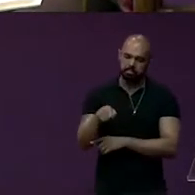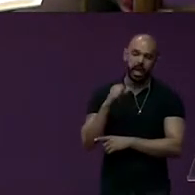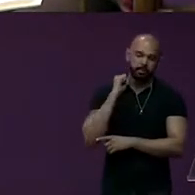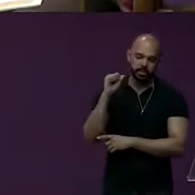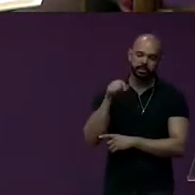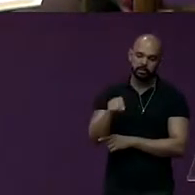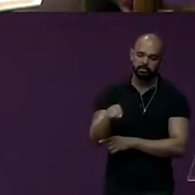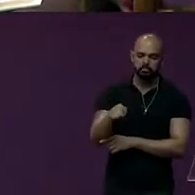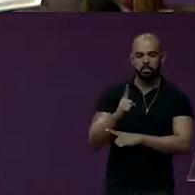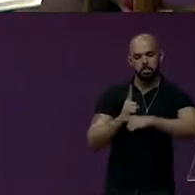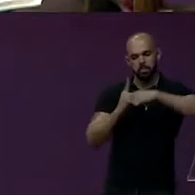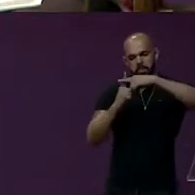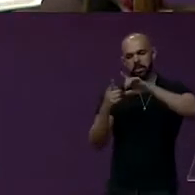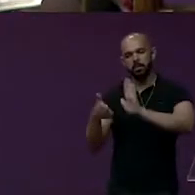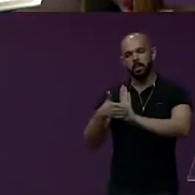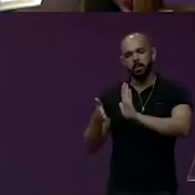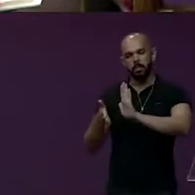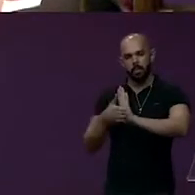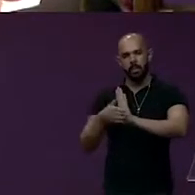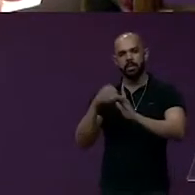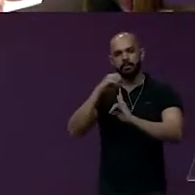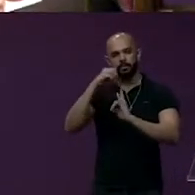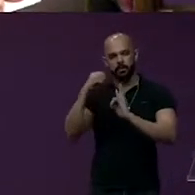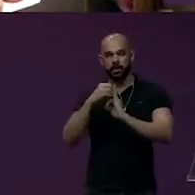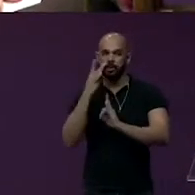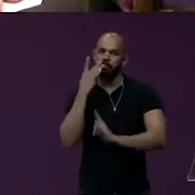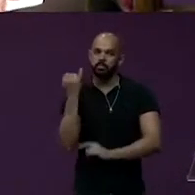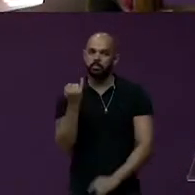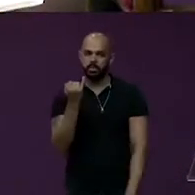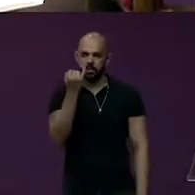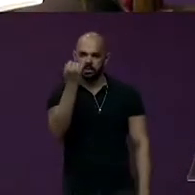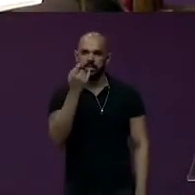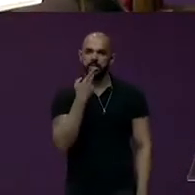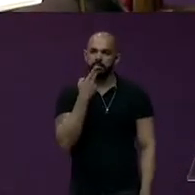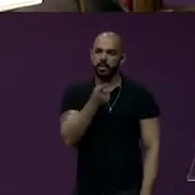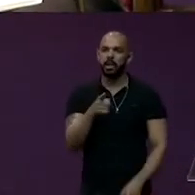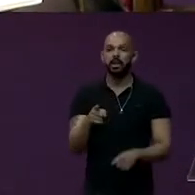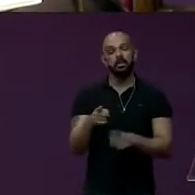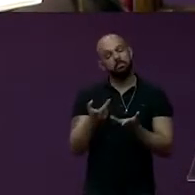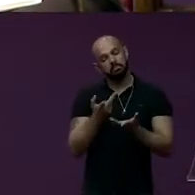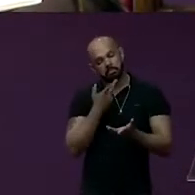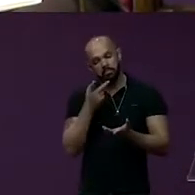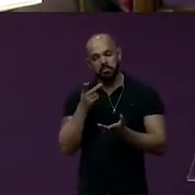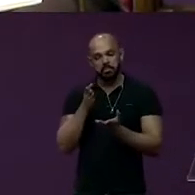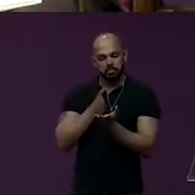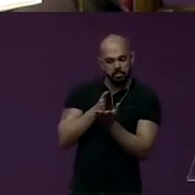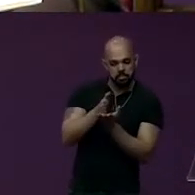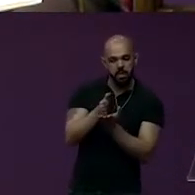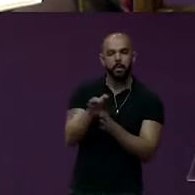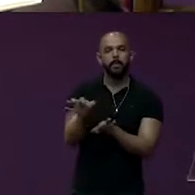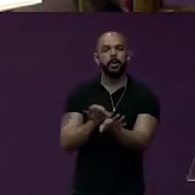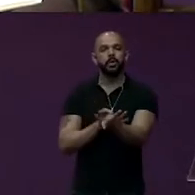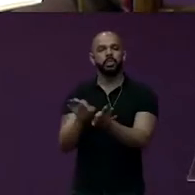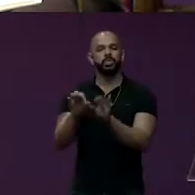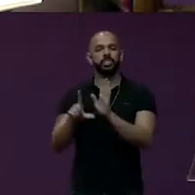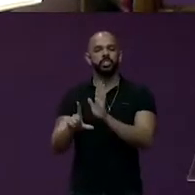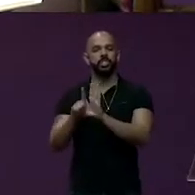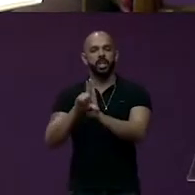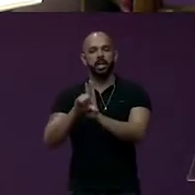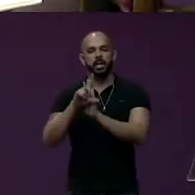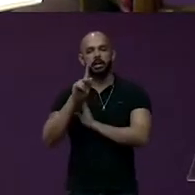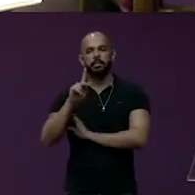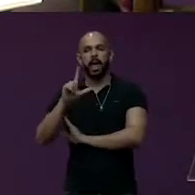a proposta da Fiocruz, né? Eu acho que isso é importante dizer, e acenaram com a perspectiva de um projeto de lei